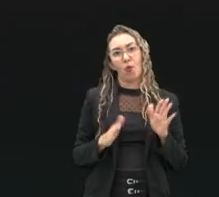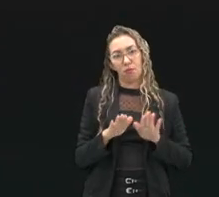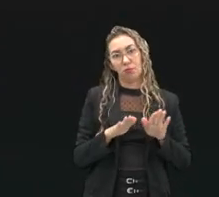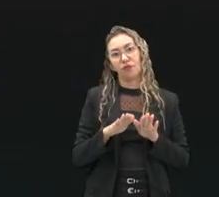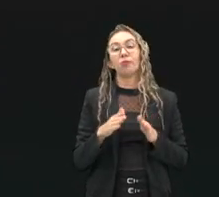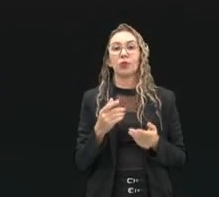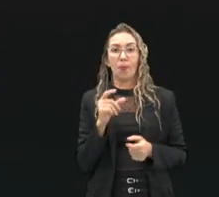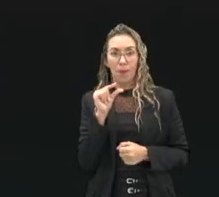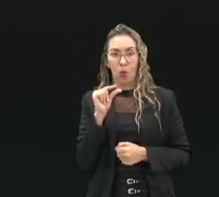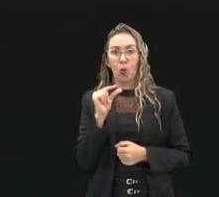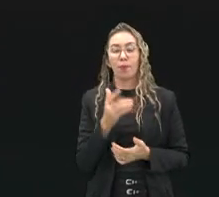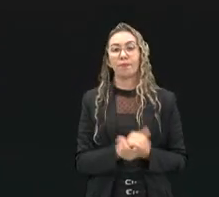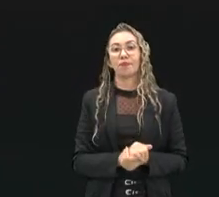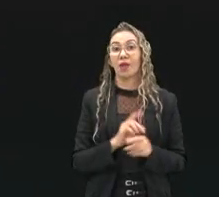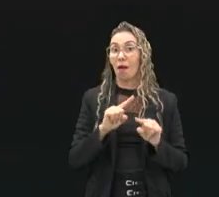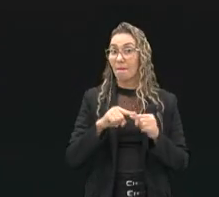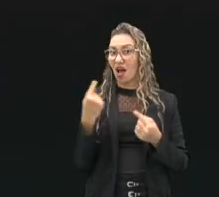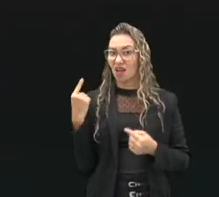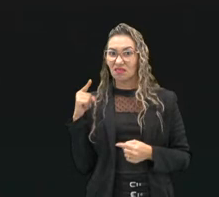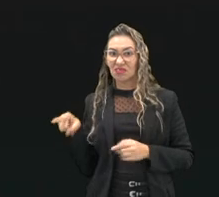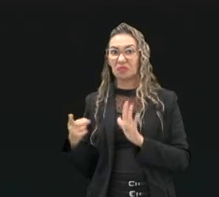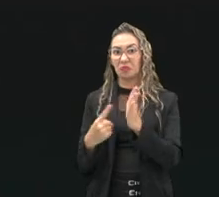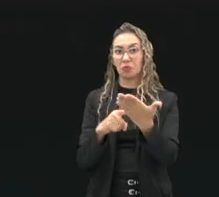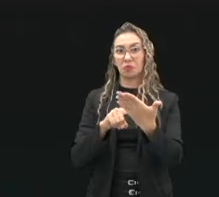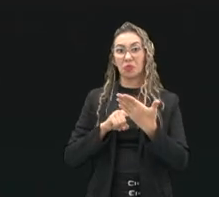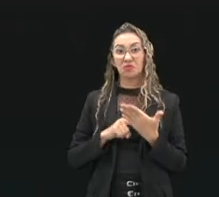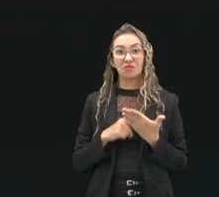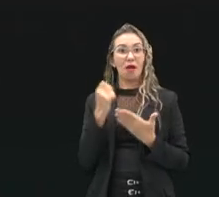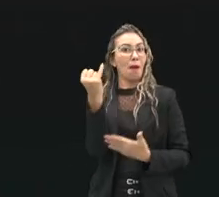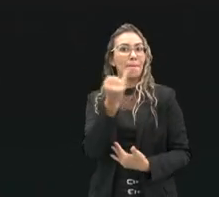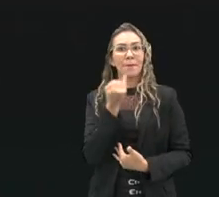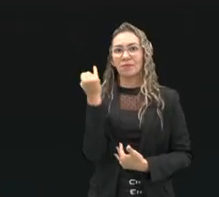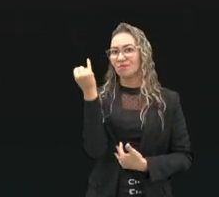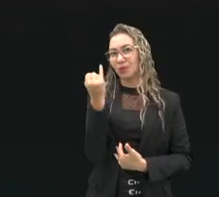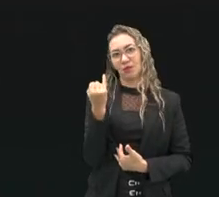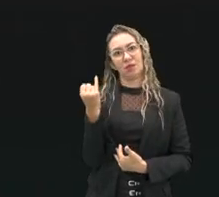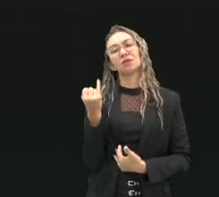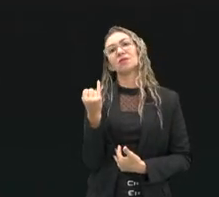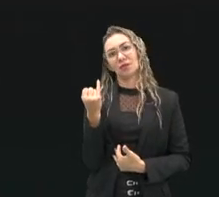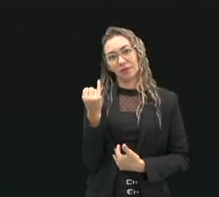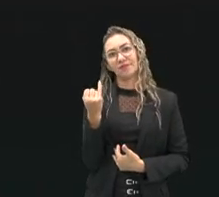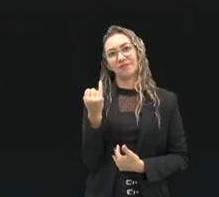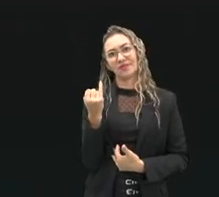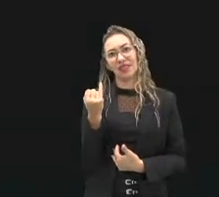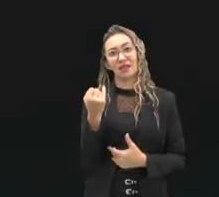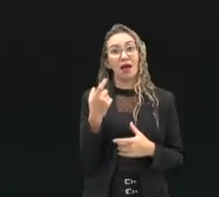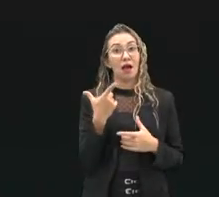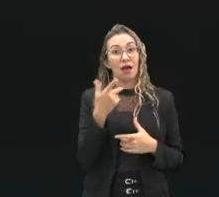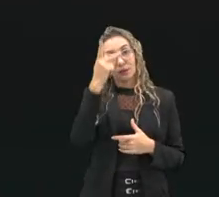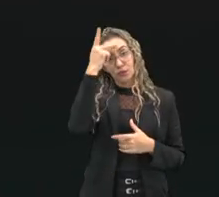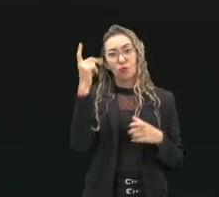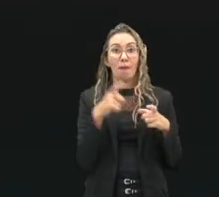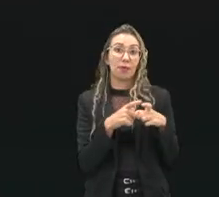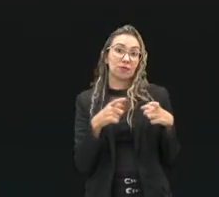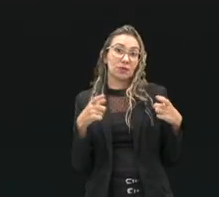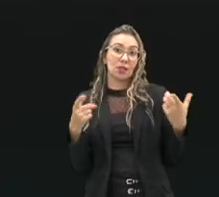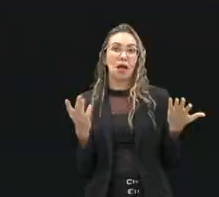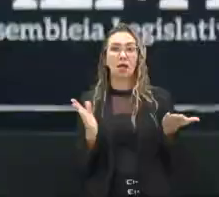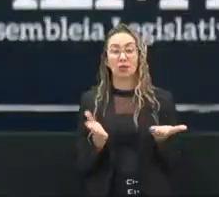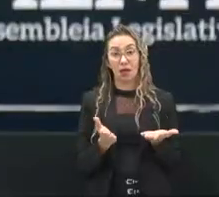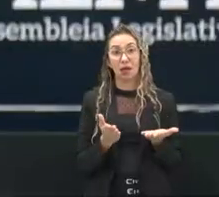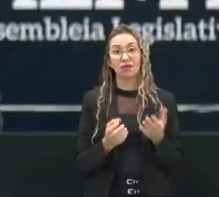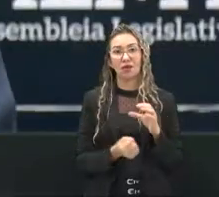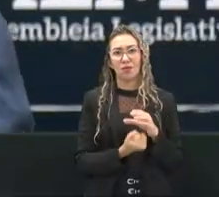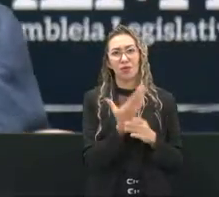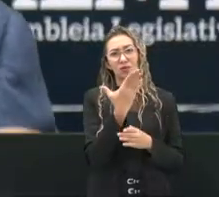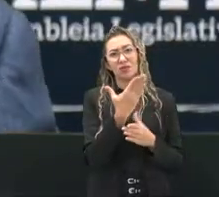importantes. A grande maioria ainda não está aqui, porque nós acabamos produzindo esse livro